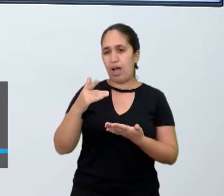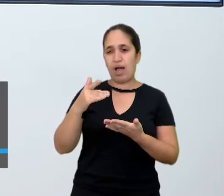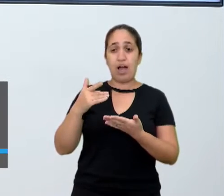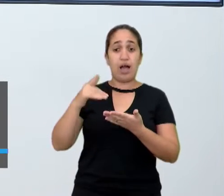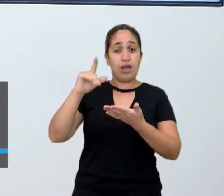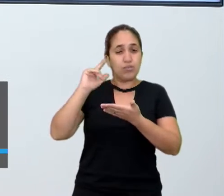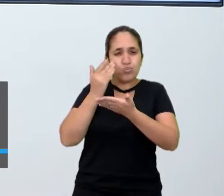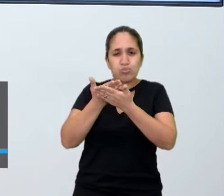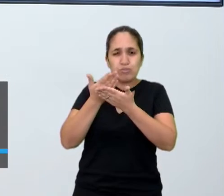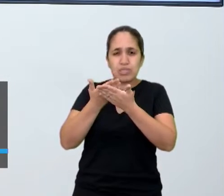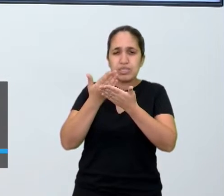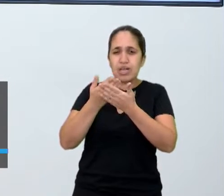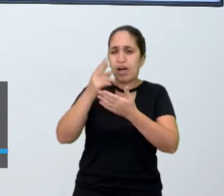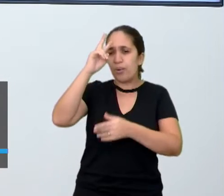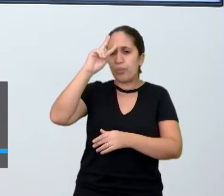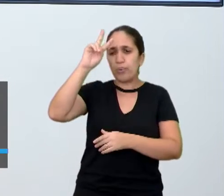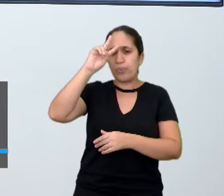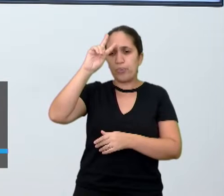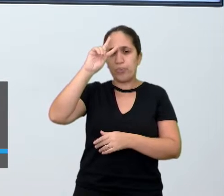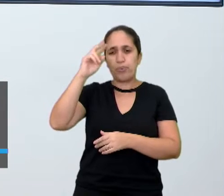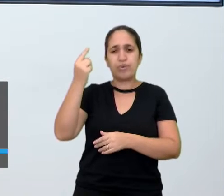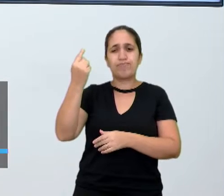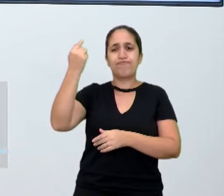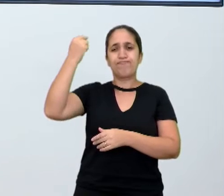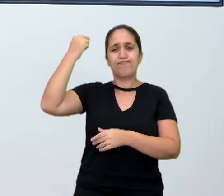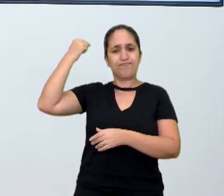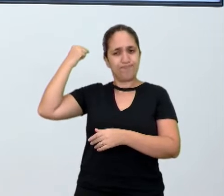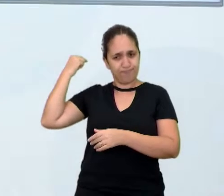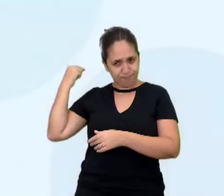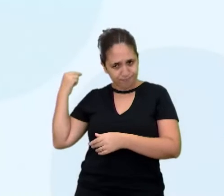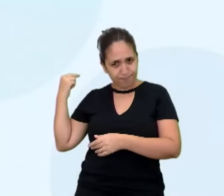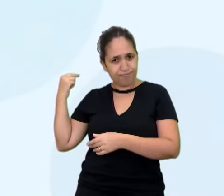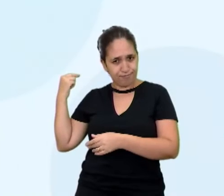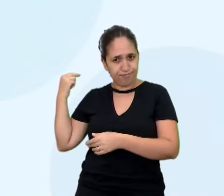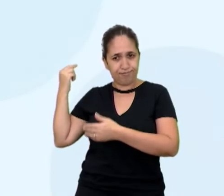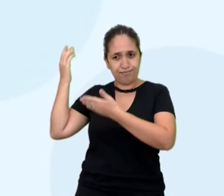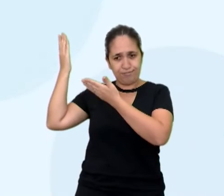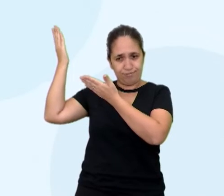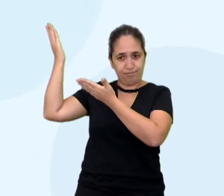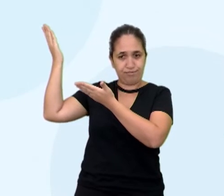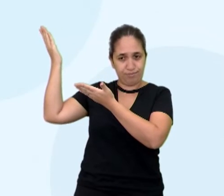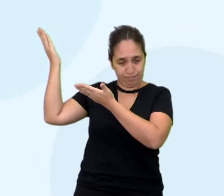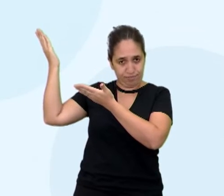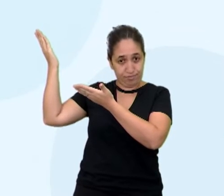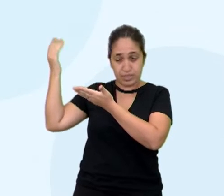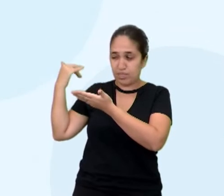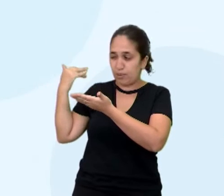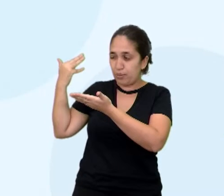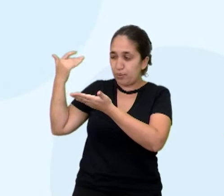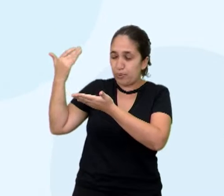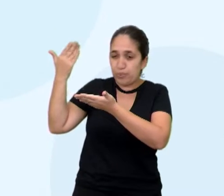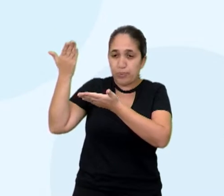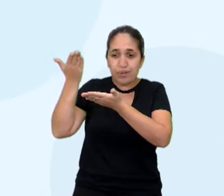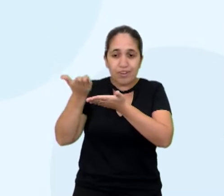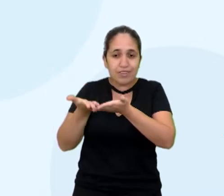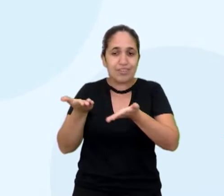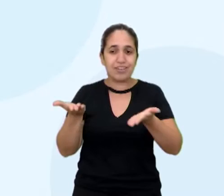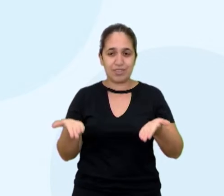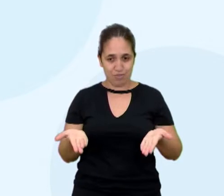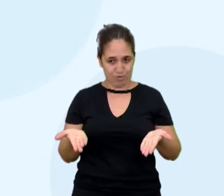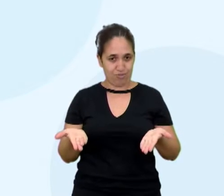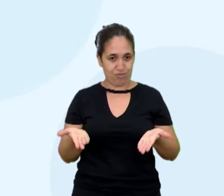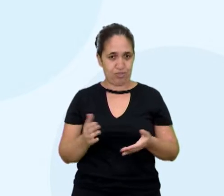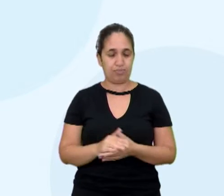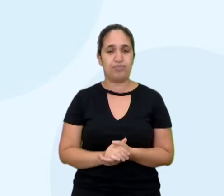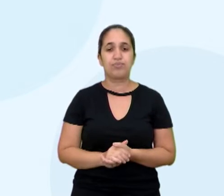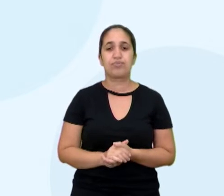nada, vamos fazer uma retrospectiva, então, de algumas coisinhas que a gente trabalhou até então, até a gente chegar, então, na nossa aula de hoje.